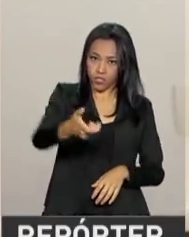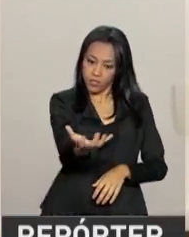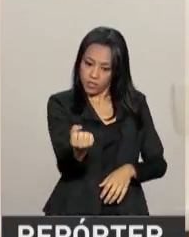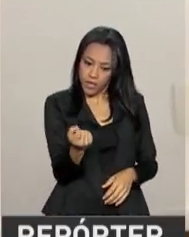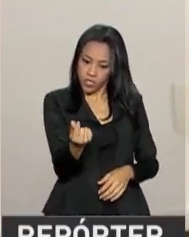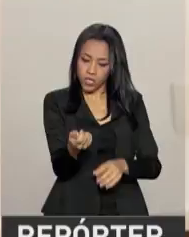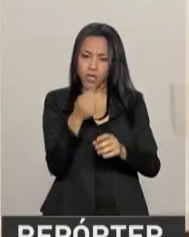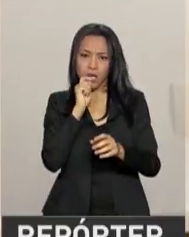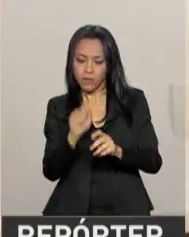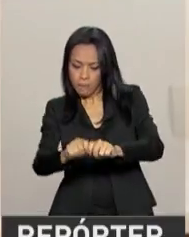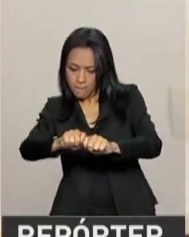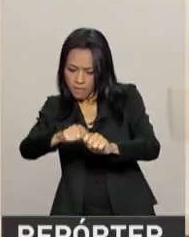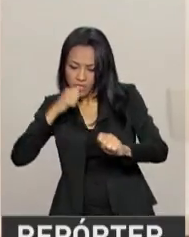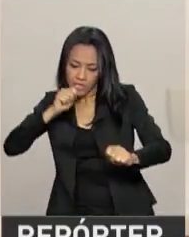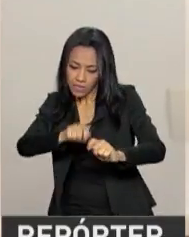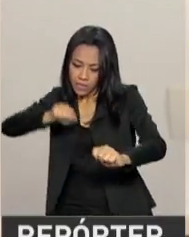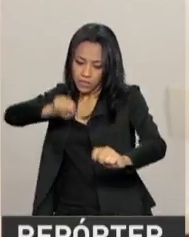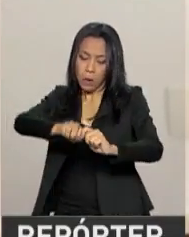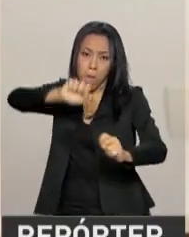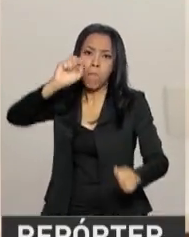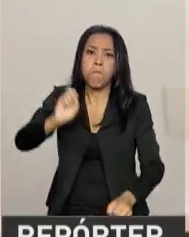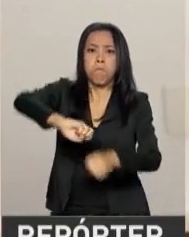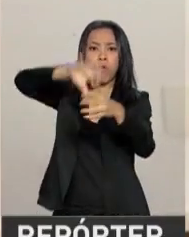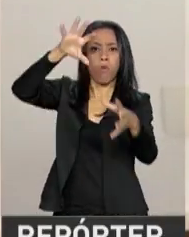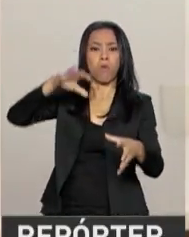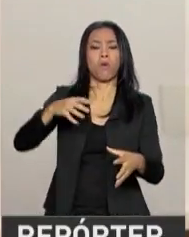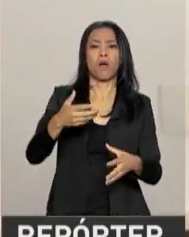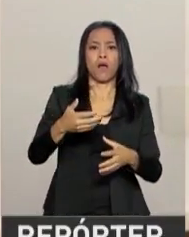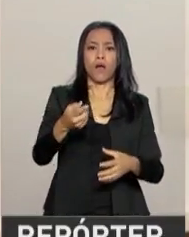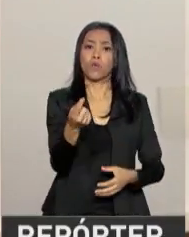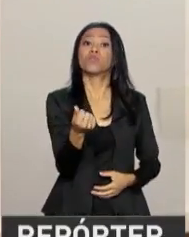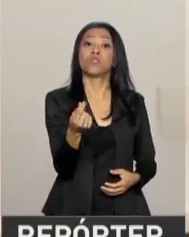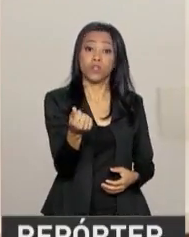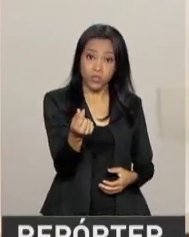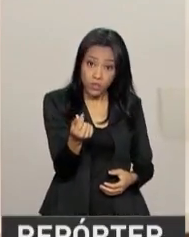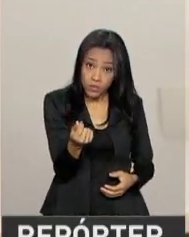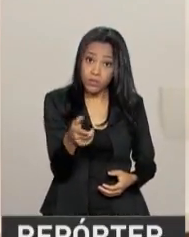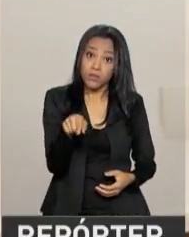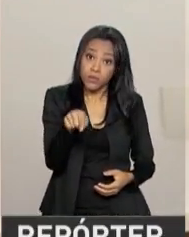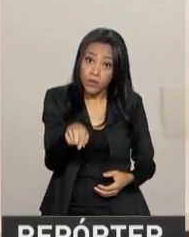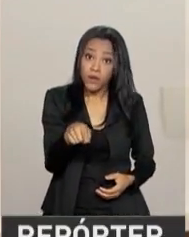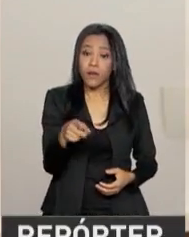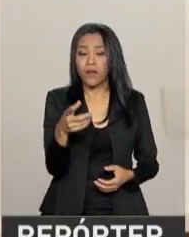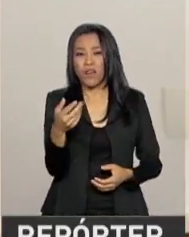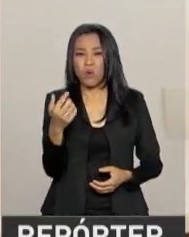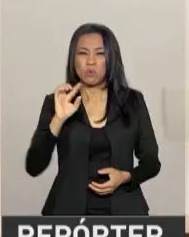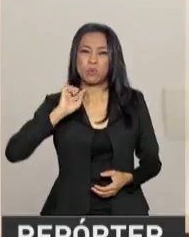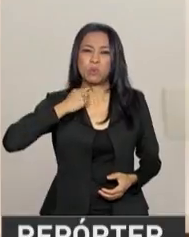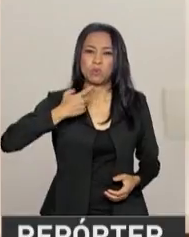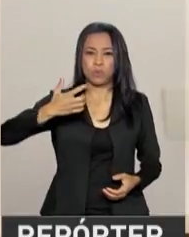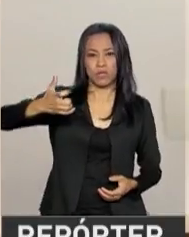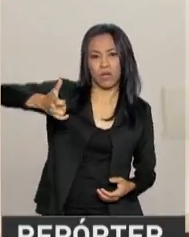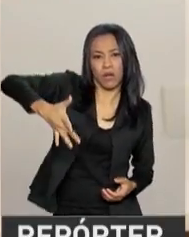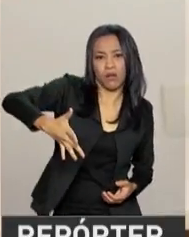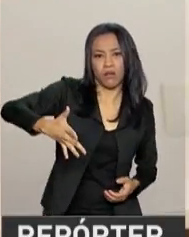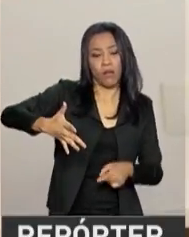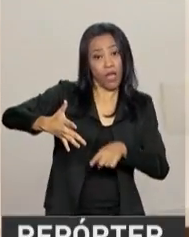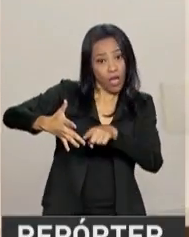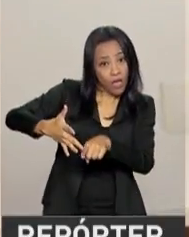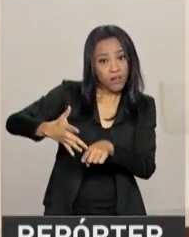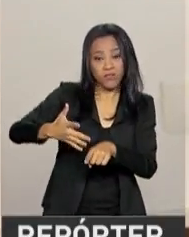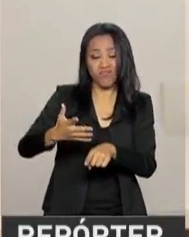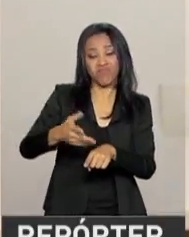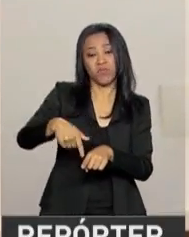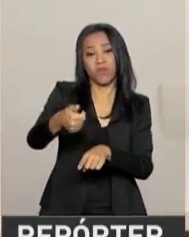pelo qual as notas que estão o caixa eletrônico foram utilizadas ou borra de tinta portanto não utilizados ou